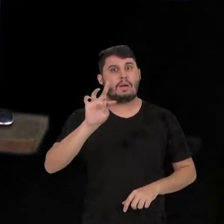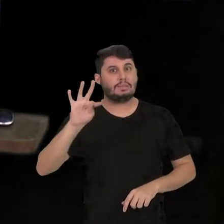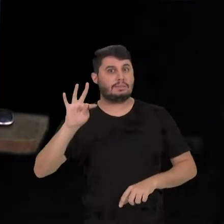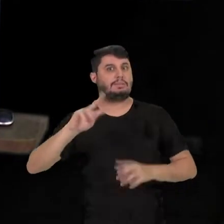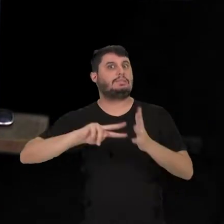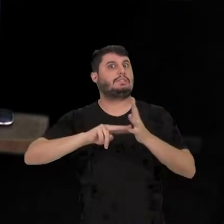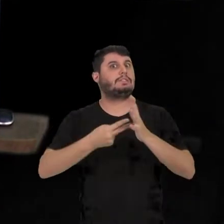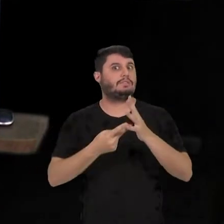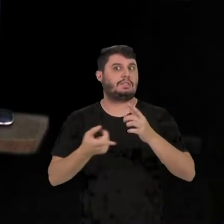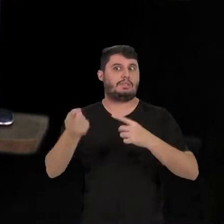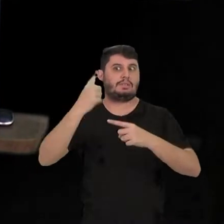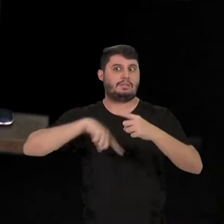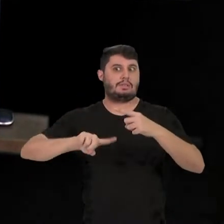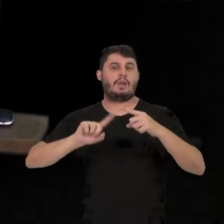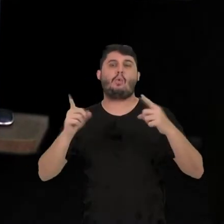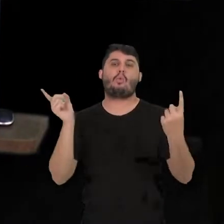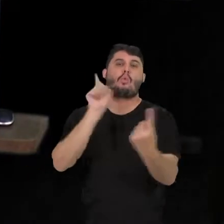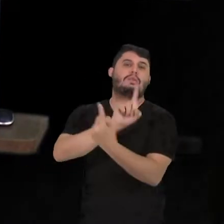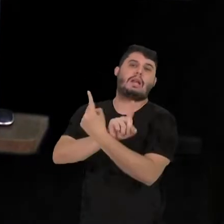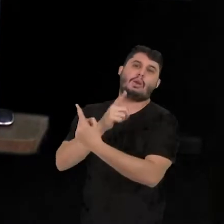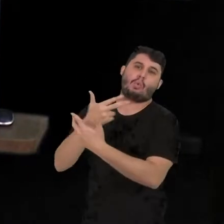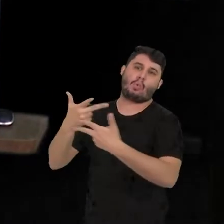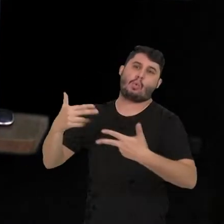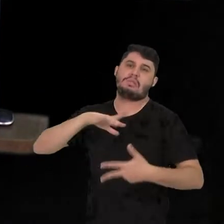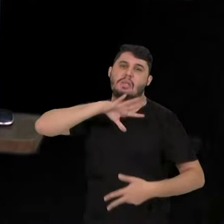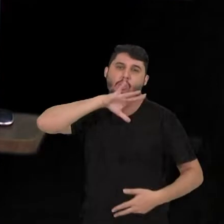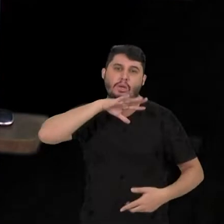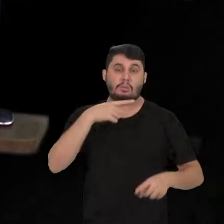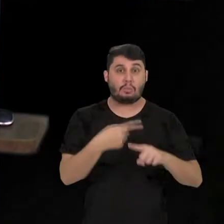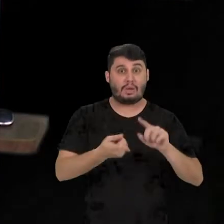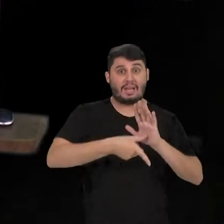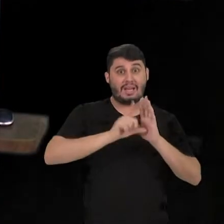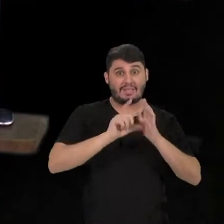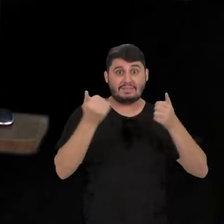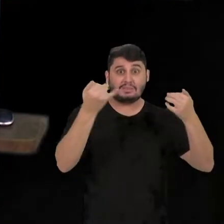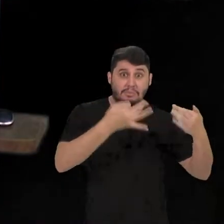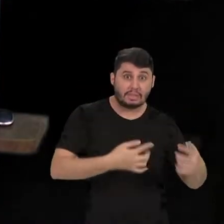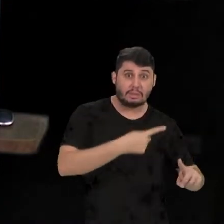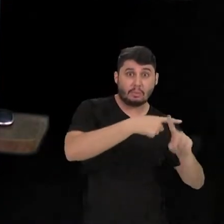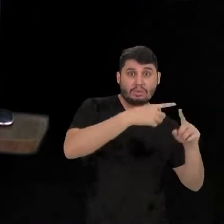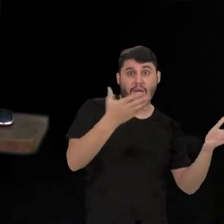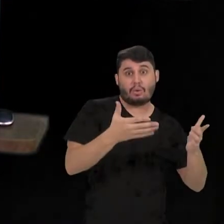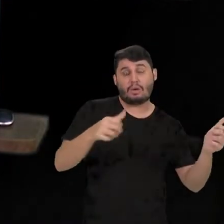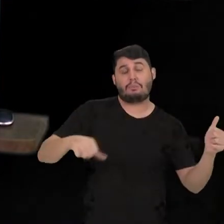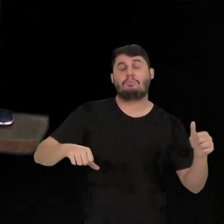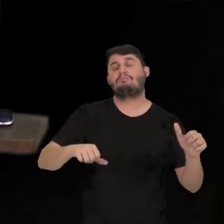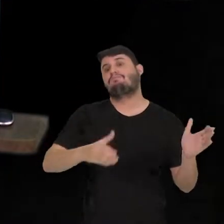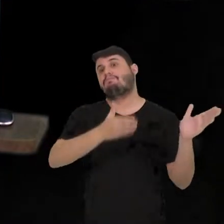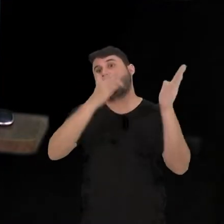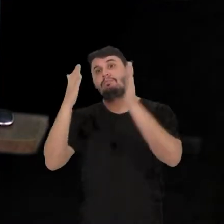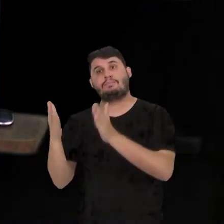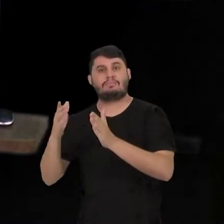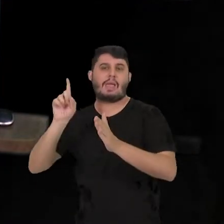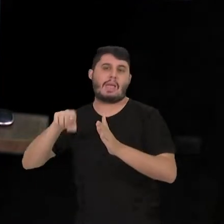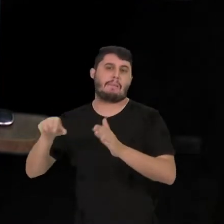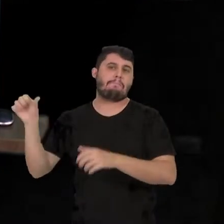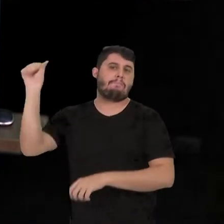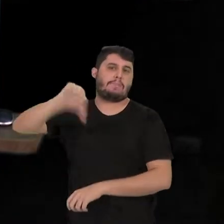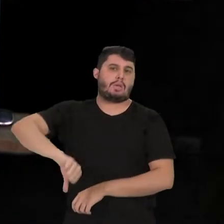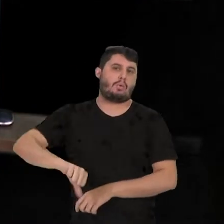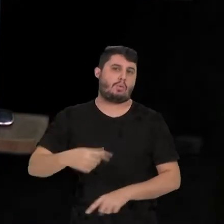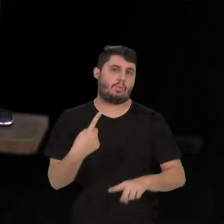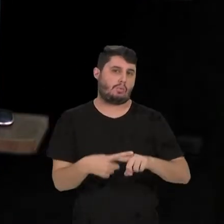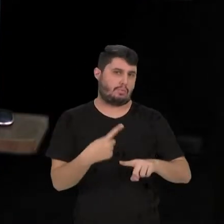aqui, que isso é uma conjunção de adversidade, o que foi dito antes agora vai piorar. Aqui é o contrário, tá? O texto apresenta uma situação chata,